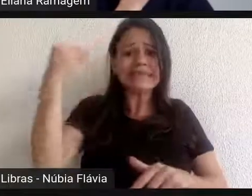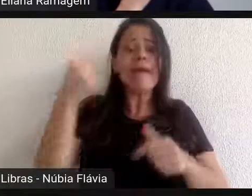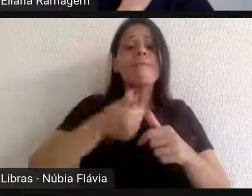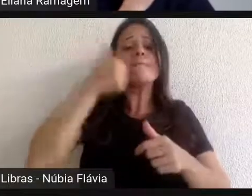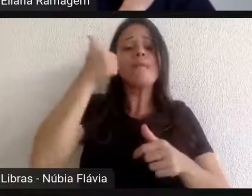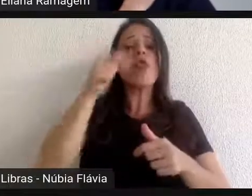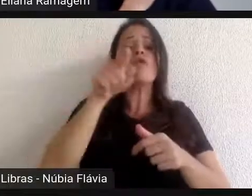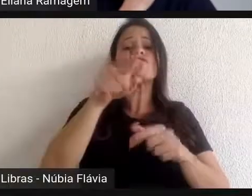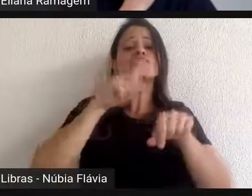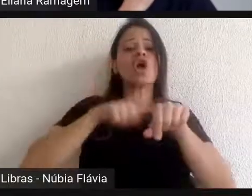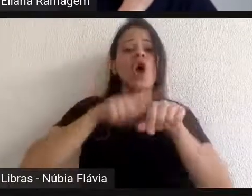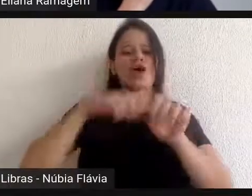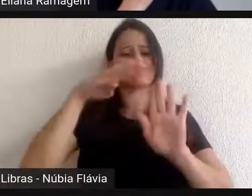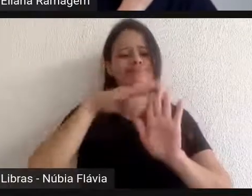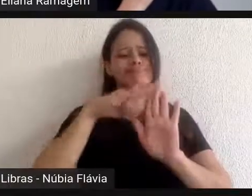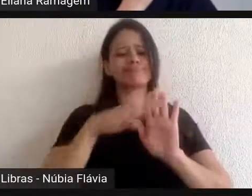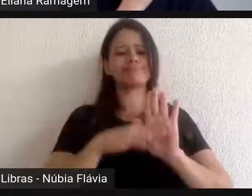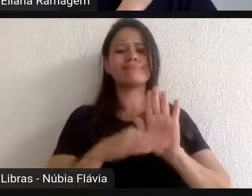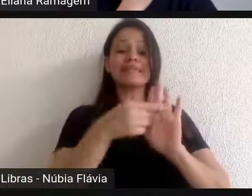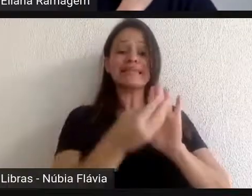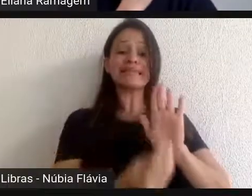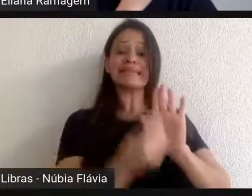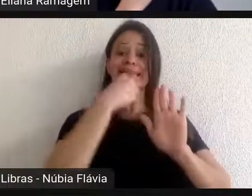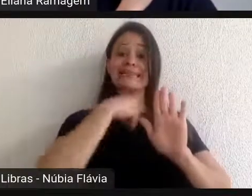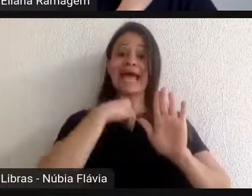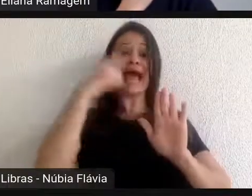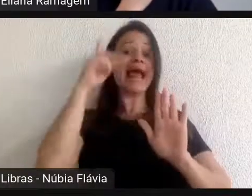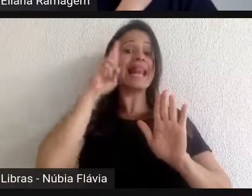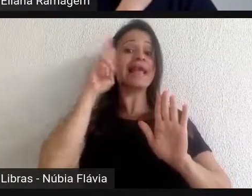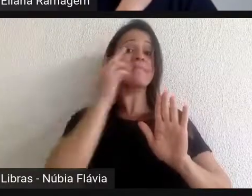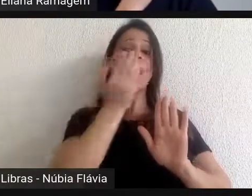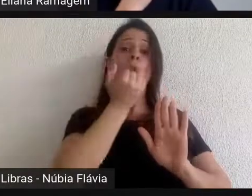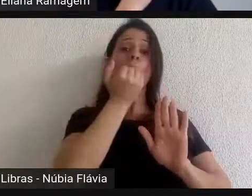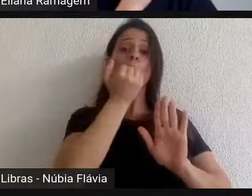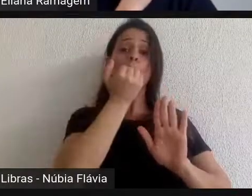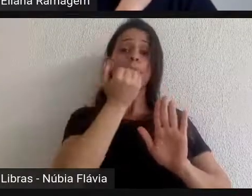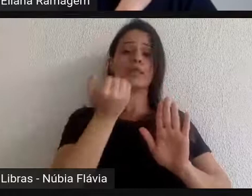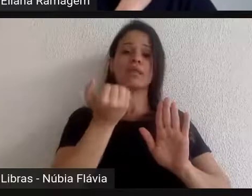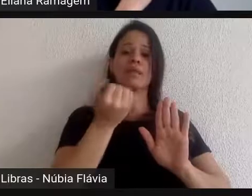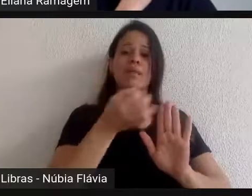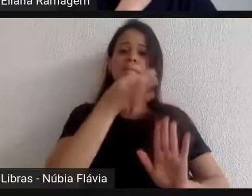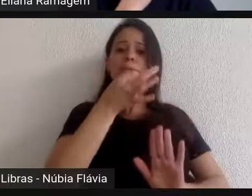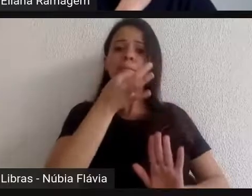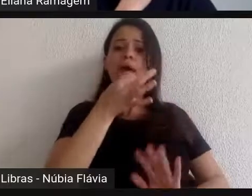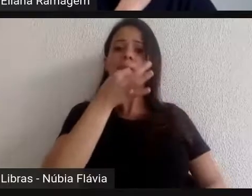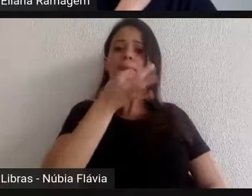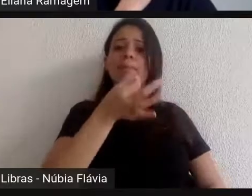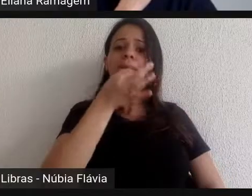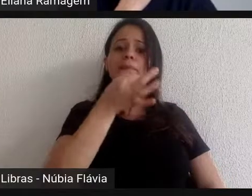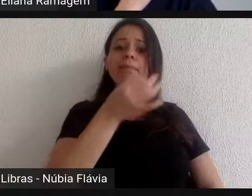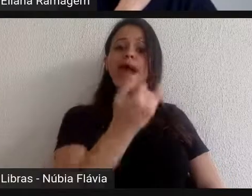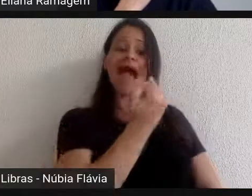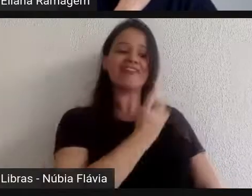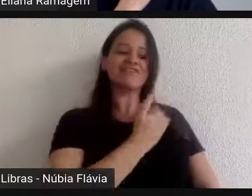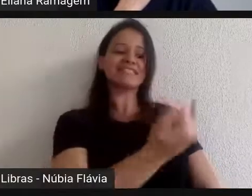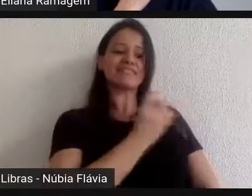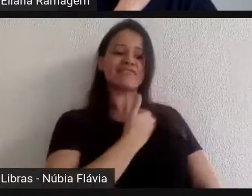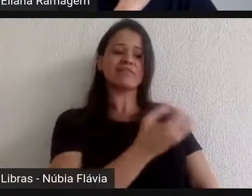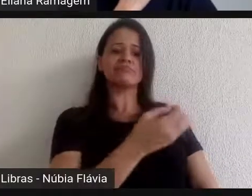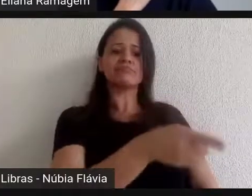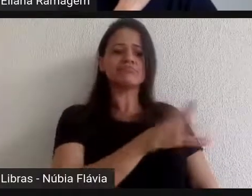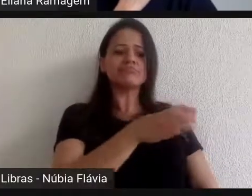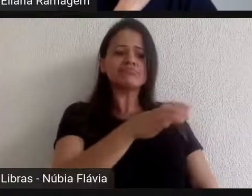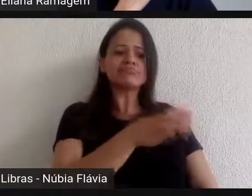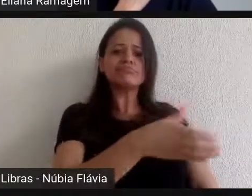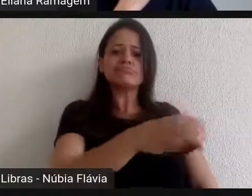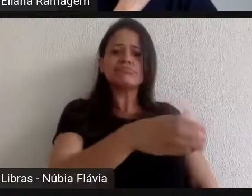né, para você lembrar que está no momento de parar, né? E isso também é importante